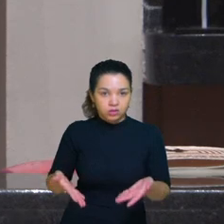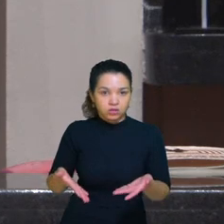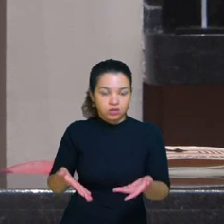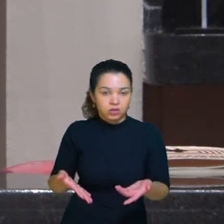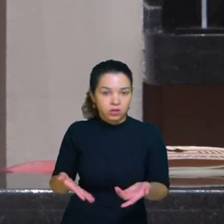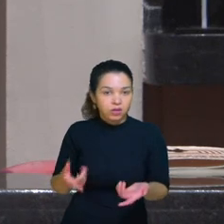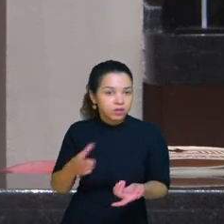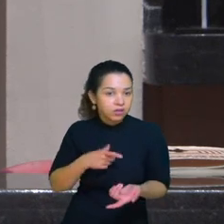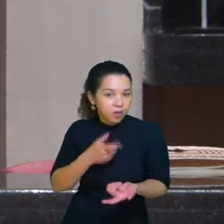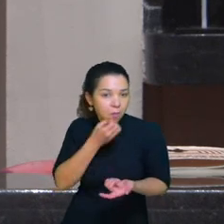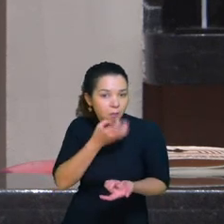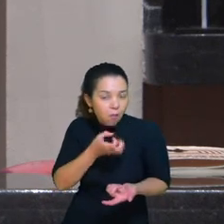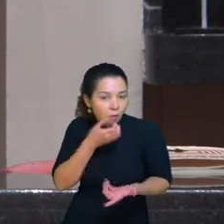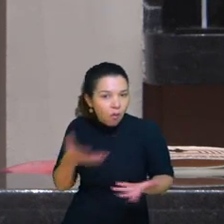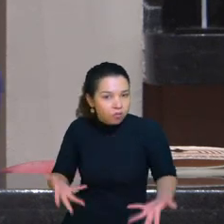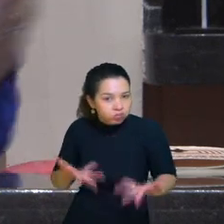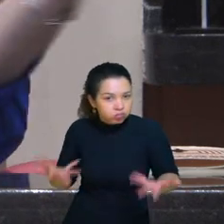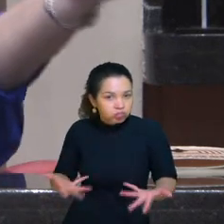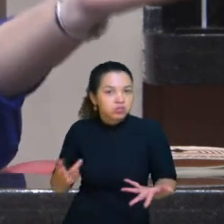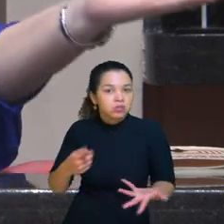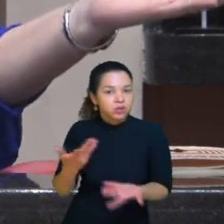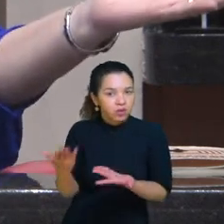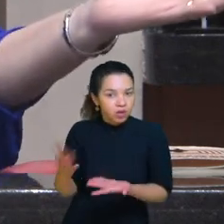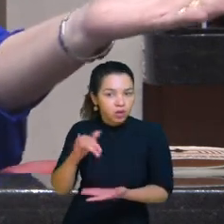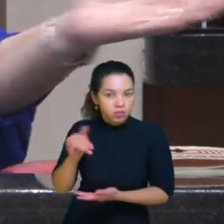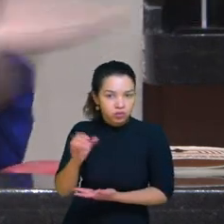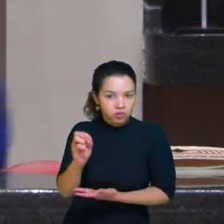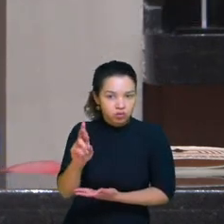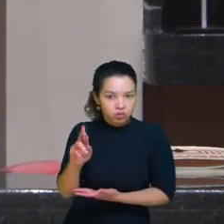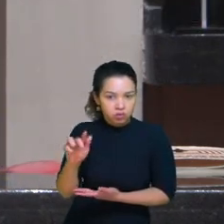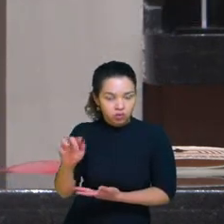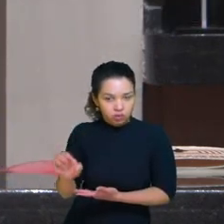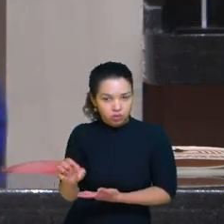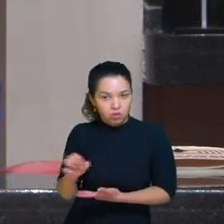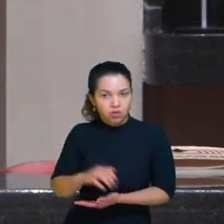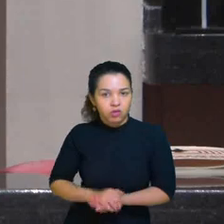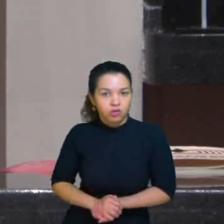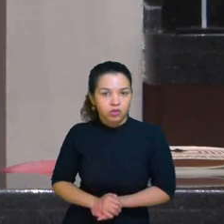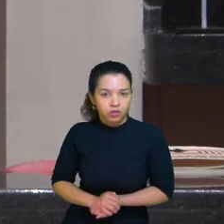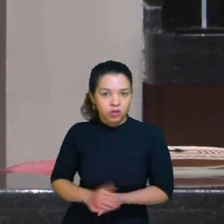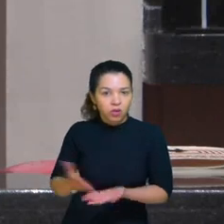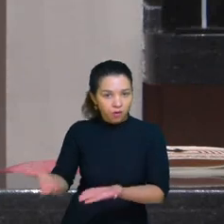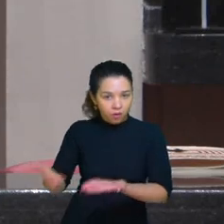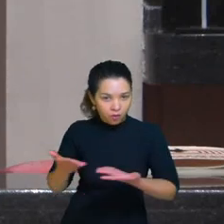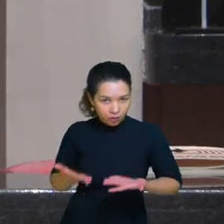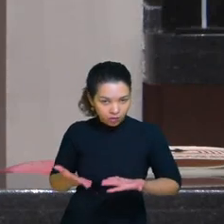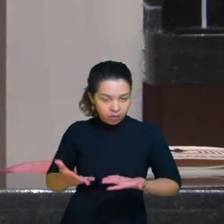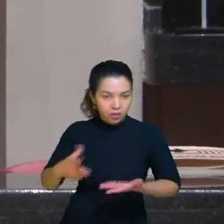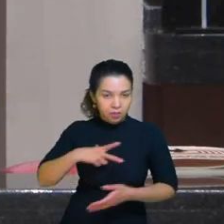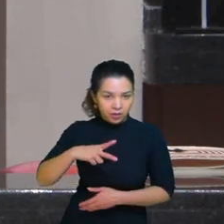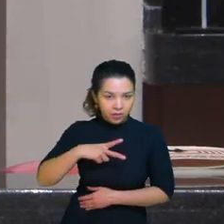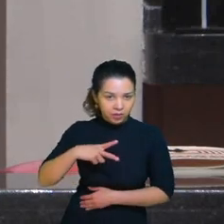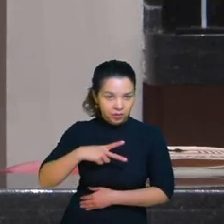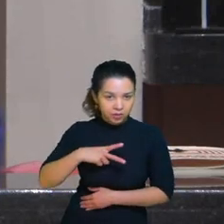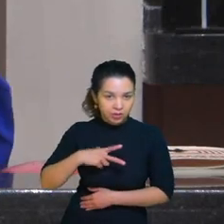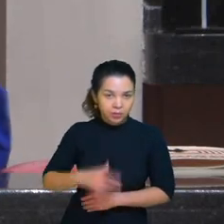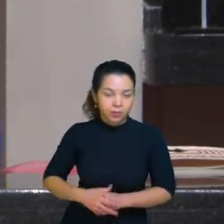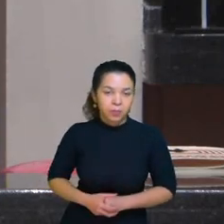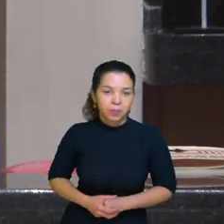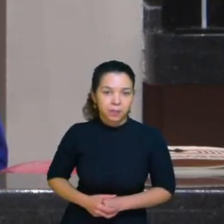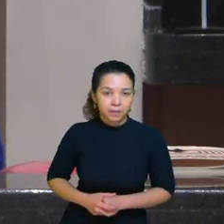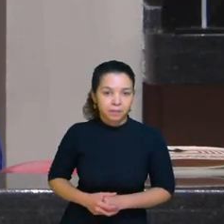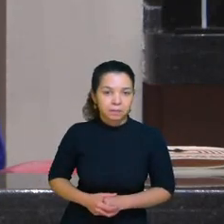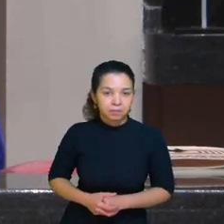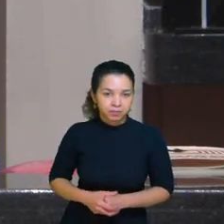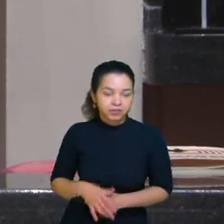foi muito bom que nós tivemos Jorge a rede privada que sem convidar rede privada né ficou meio